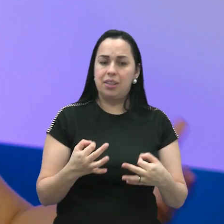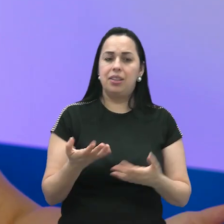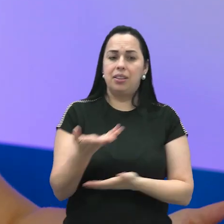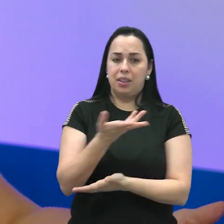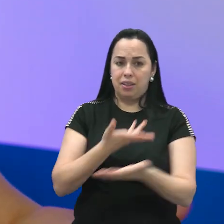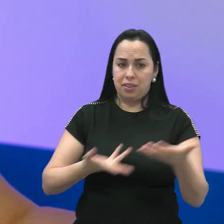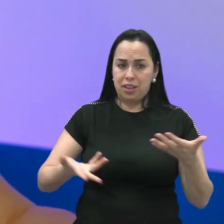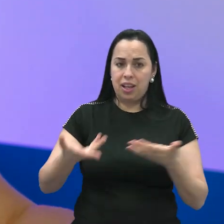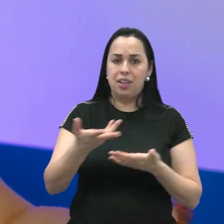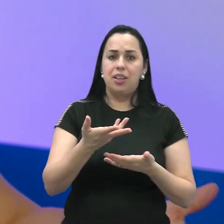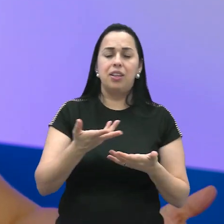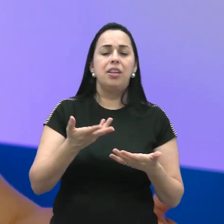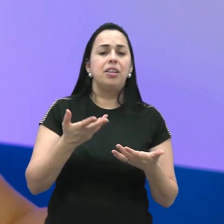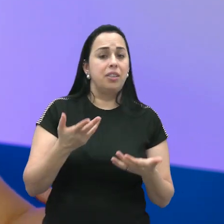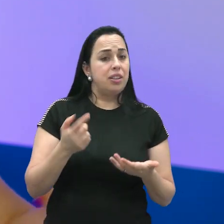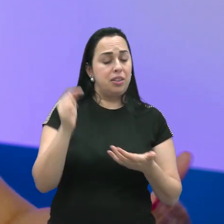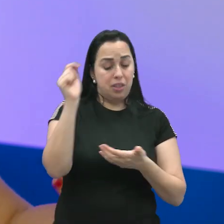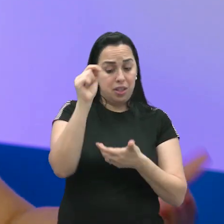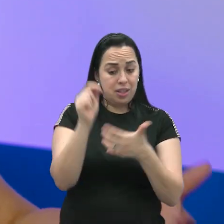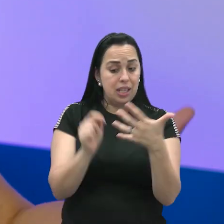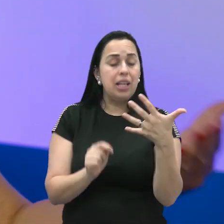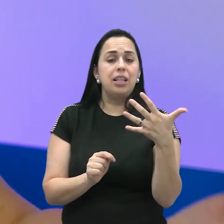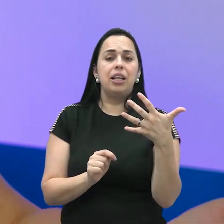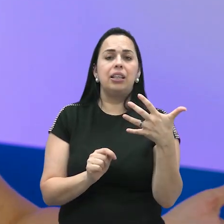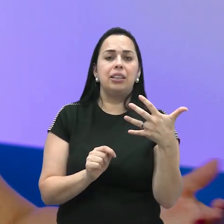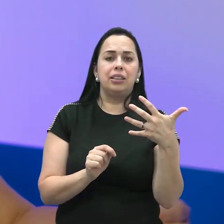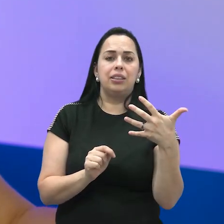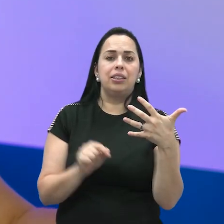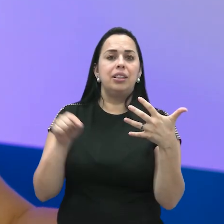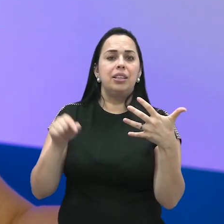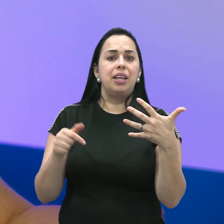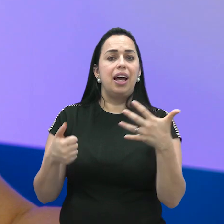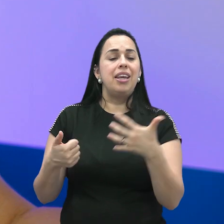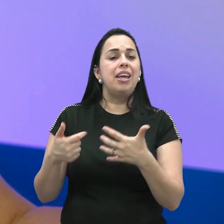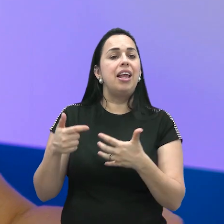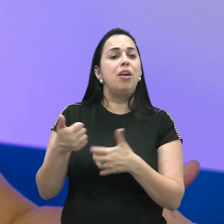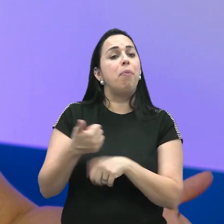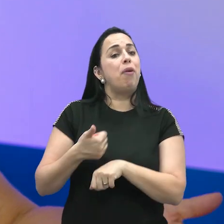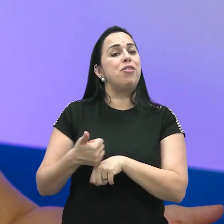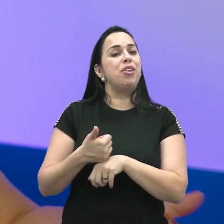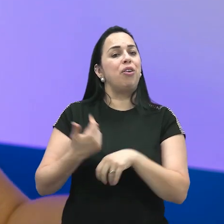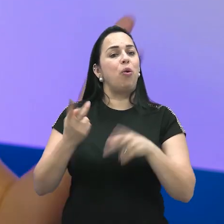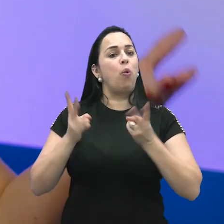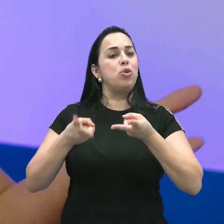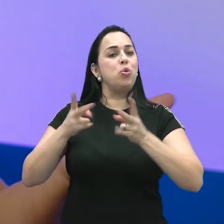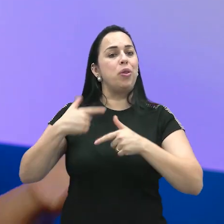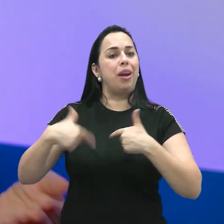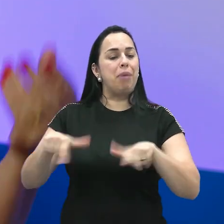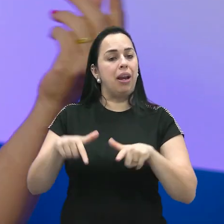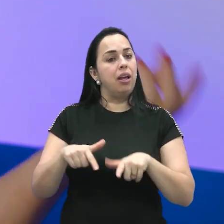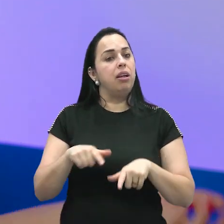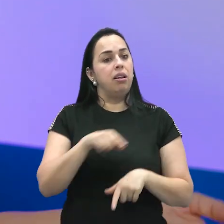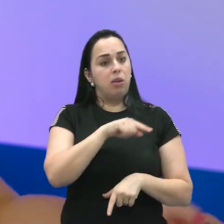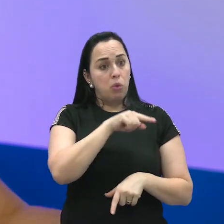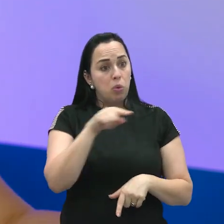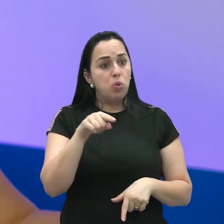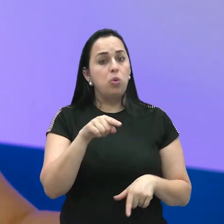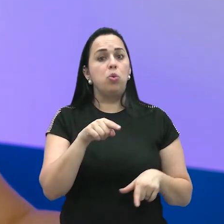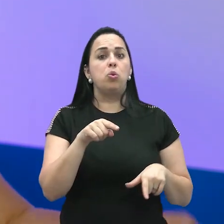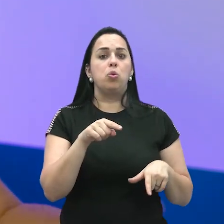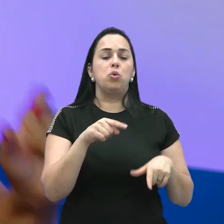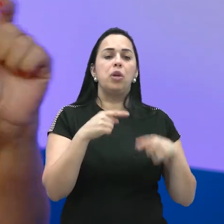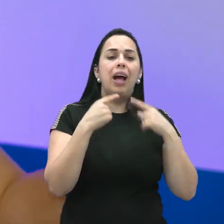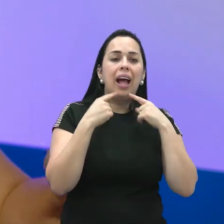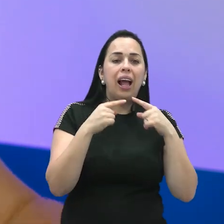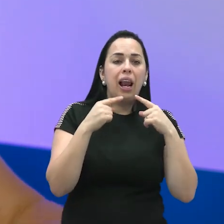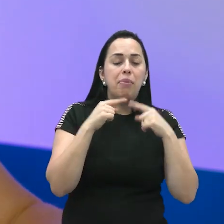assertiva, harmoniosa com o seu funcionário, tudo isso leva, né, o profissional a permanecer, que é uma grande reclamação também dos